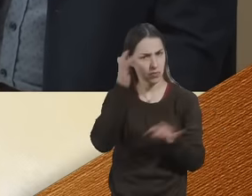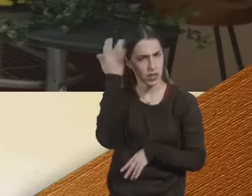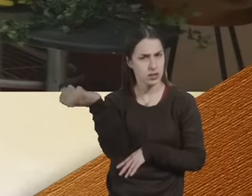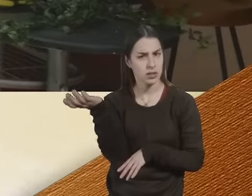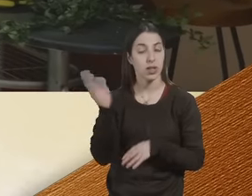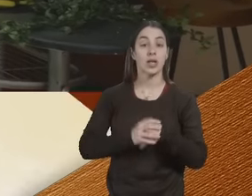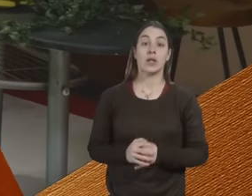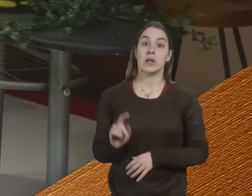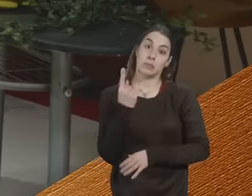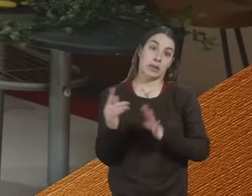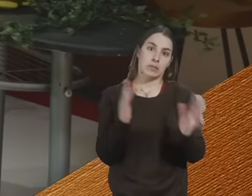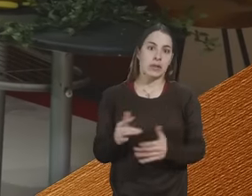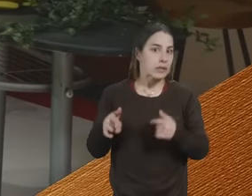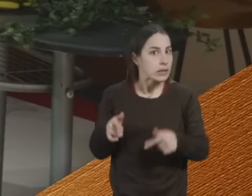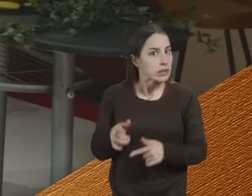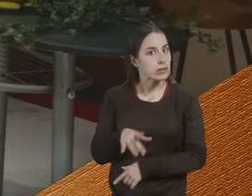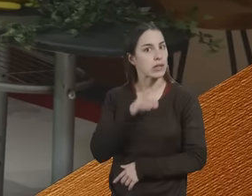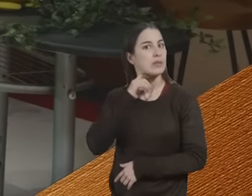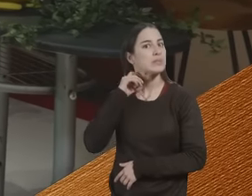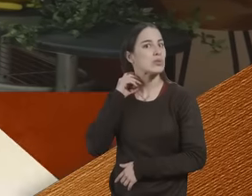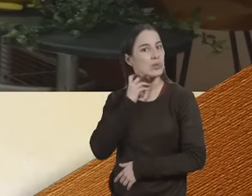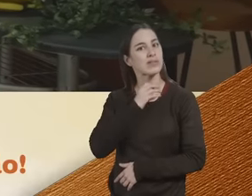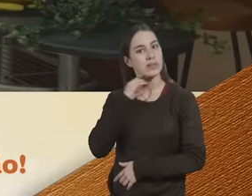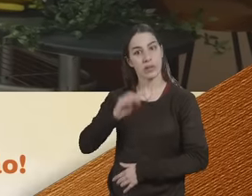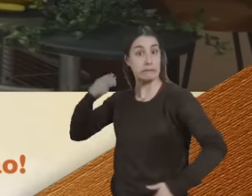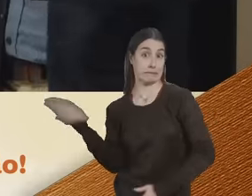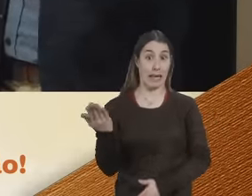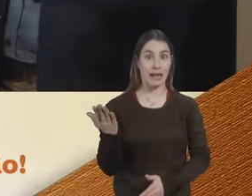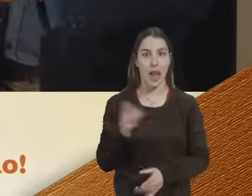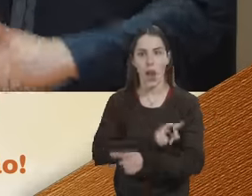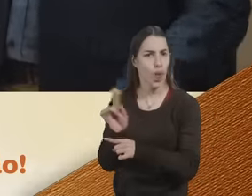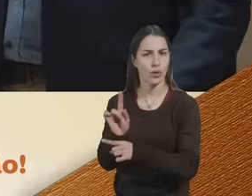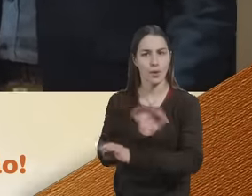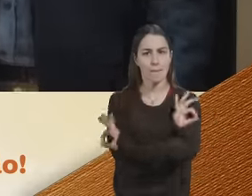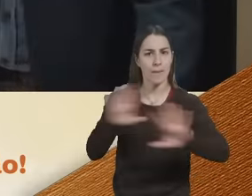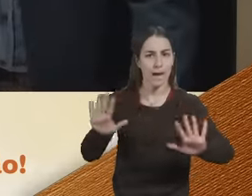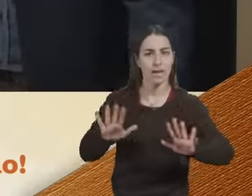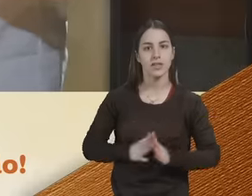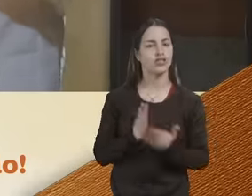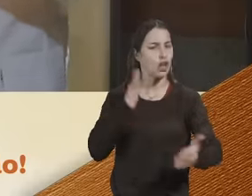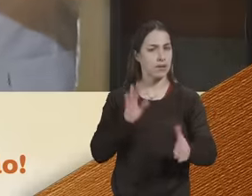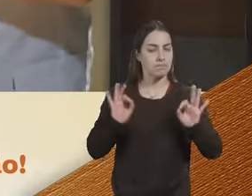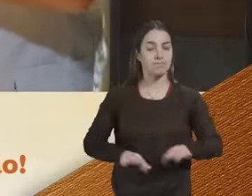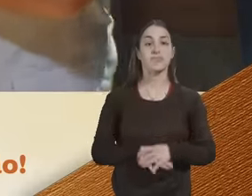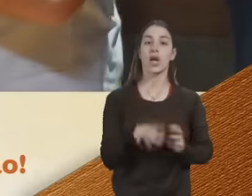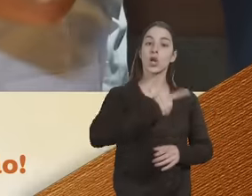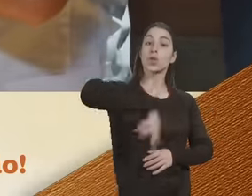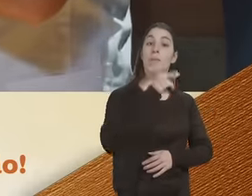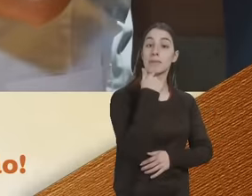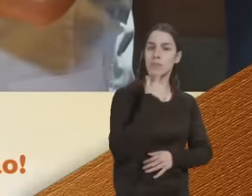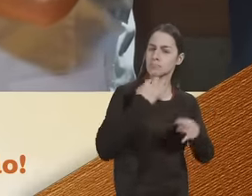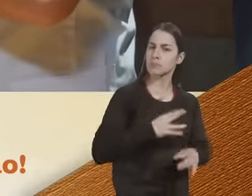É de estar aqui com uma cajadada no pescoço. No pescoço, logo? É, patá! Com a mão? É. Mas mesmo debaixo, para nós perceber